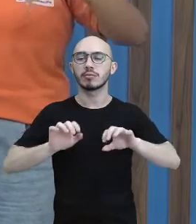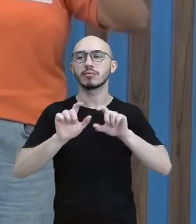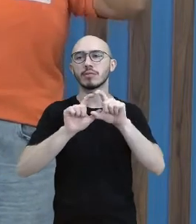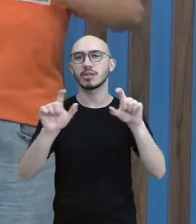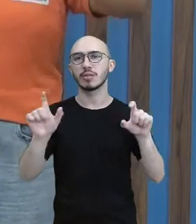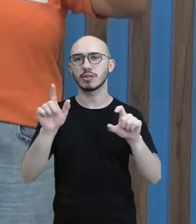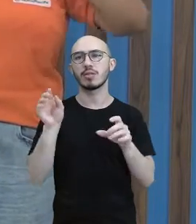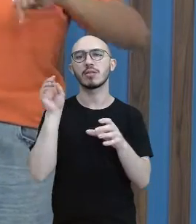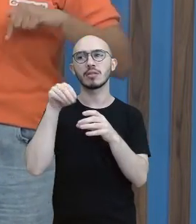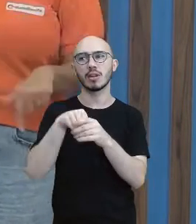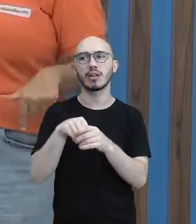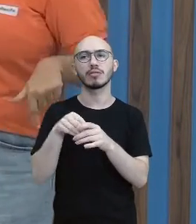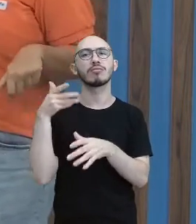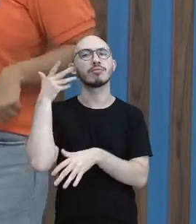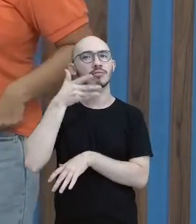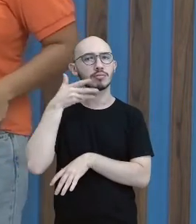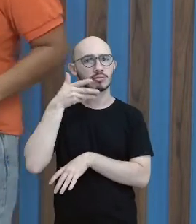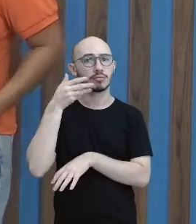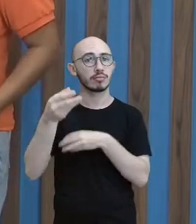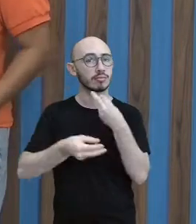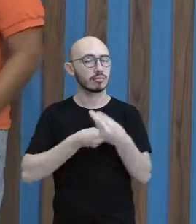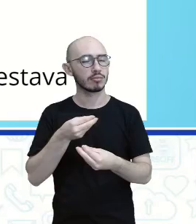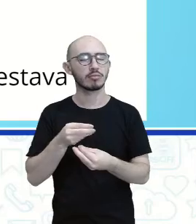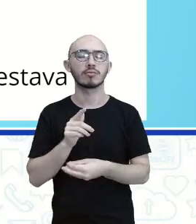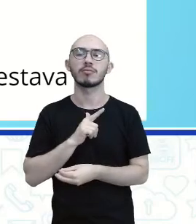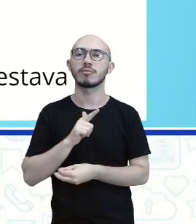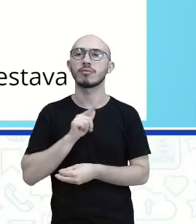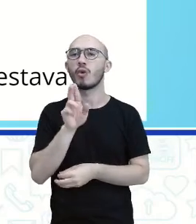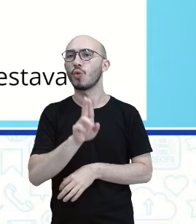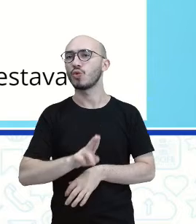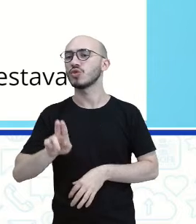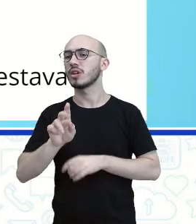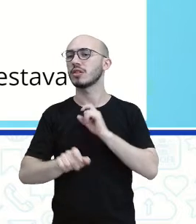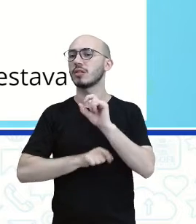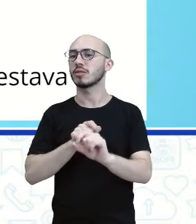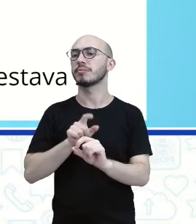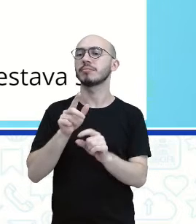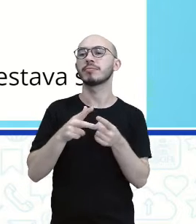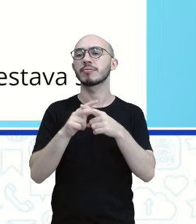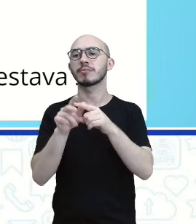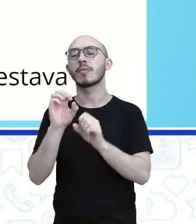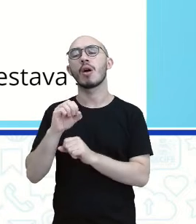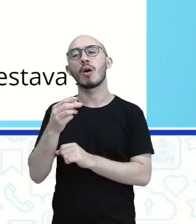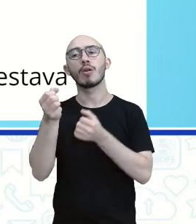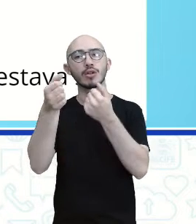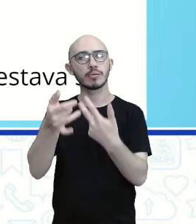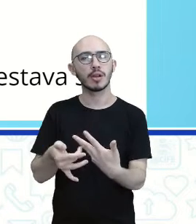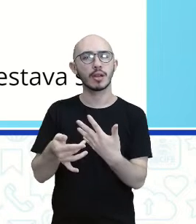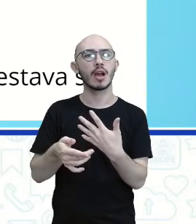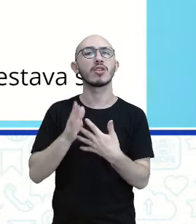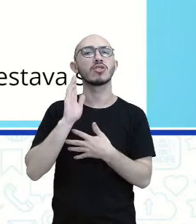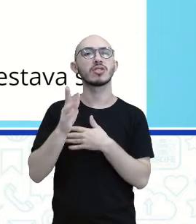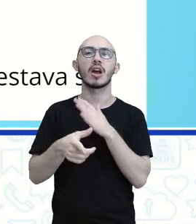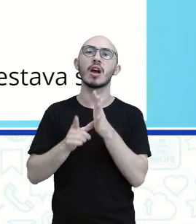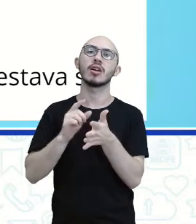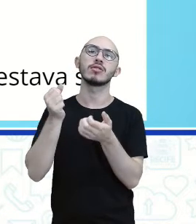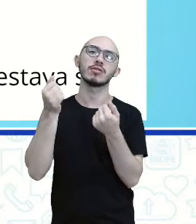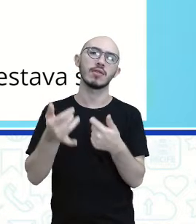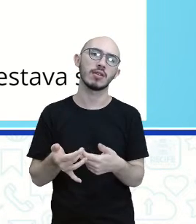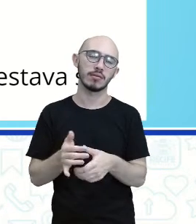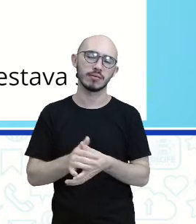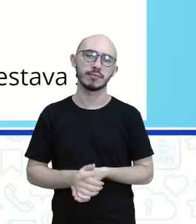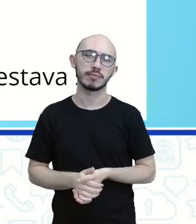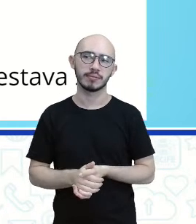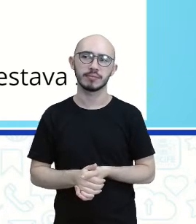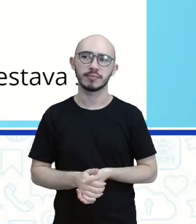algo dentro do nosso discurso. Então, são utilizadas para ratificar ou explicar algo dito anteriormente, ou seja, confirmar ou explicar.